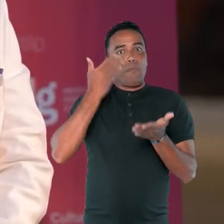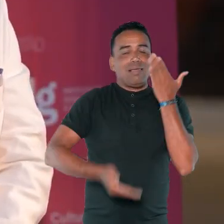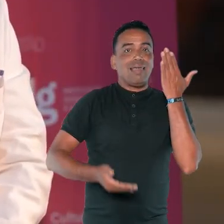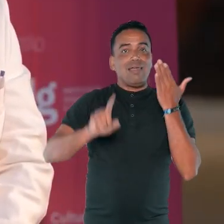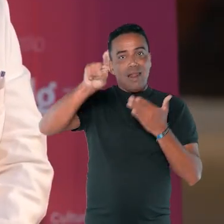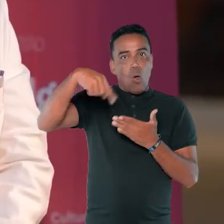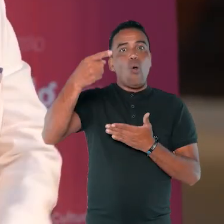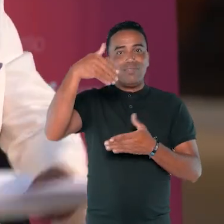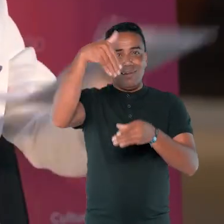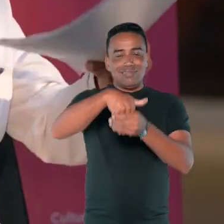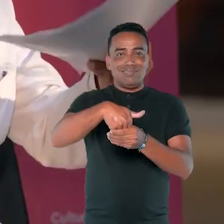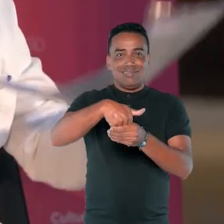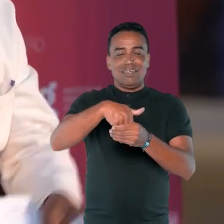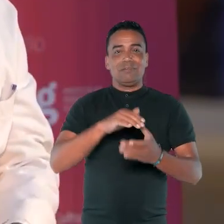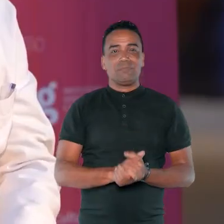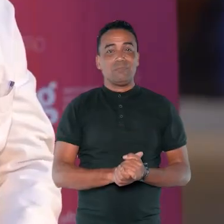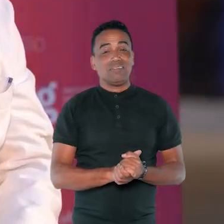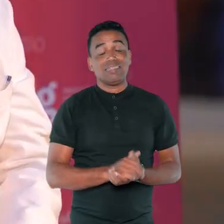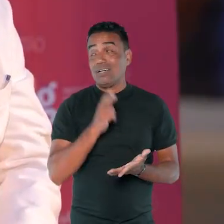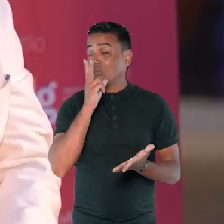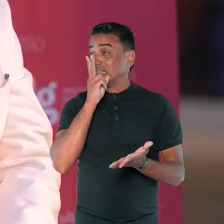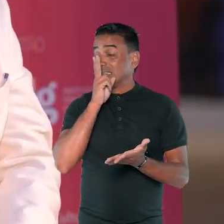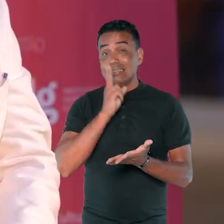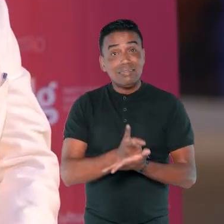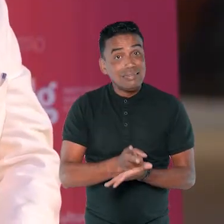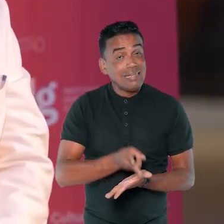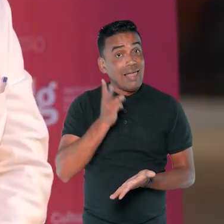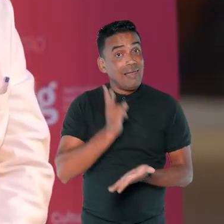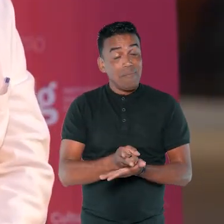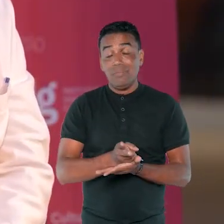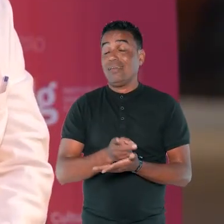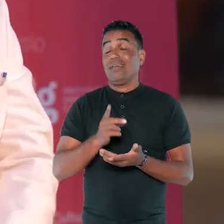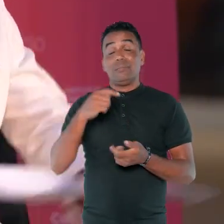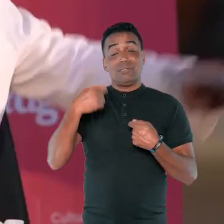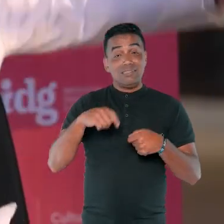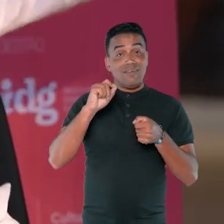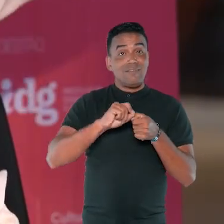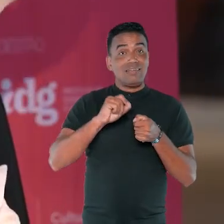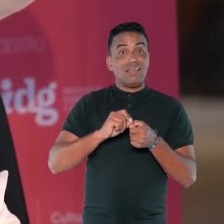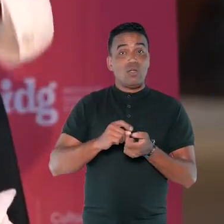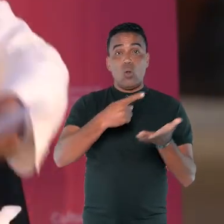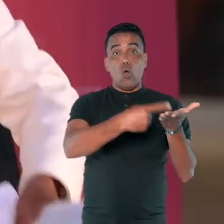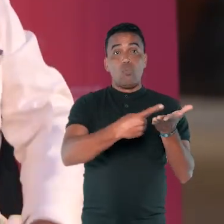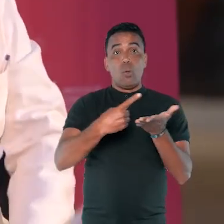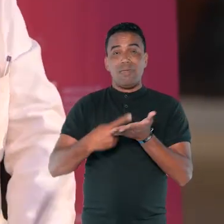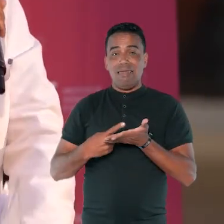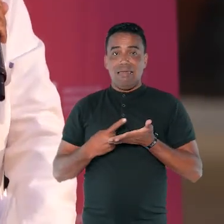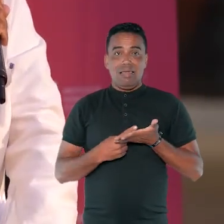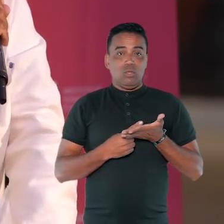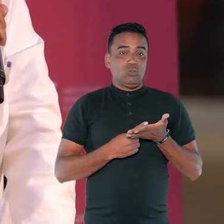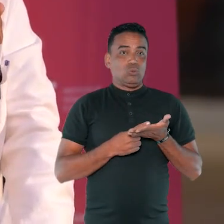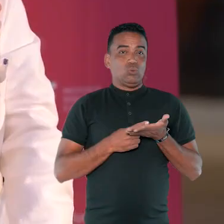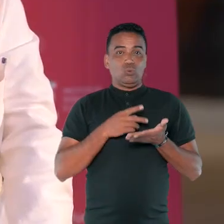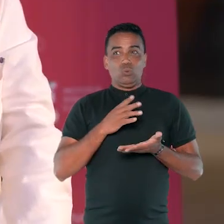próxima eleição. E sempre tem que se fazer esse pacto por cima, né? Esse